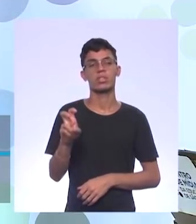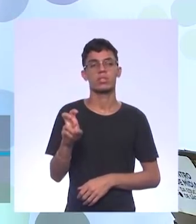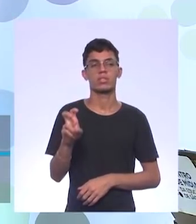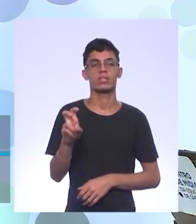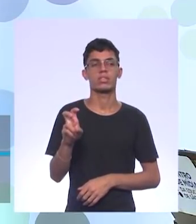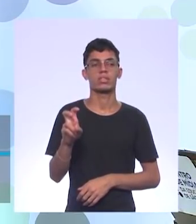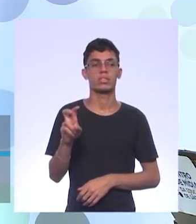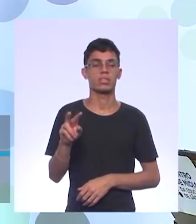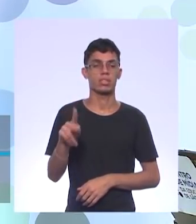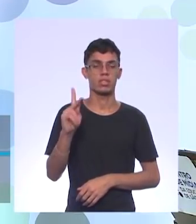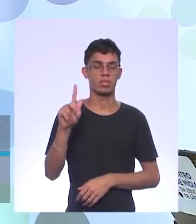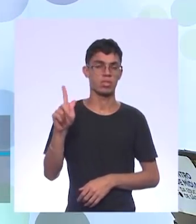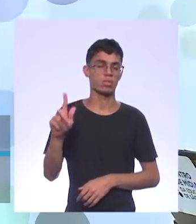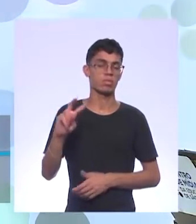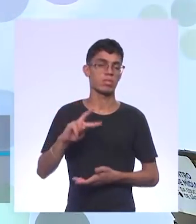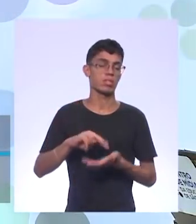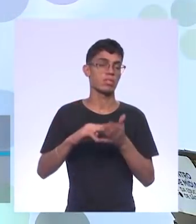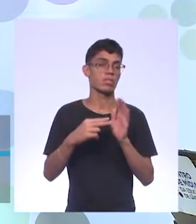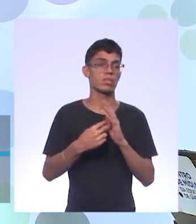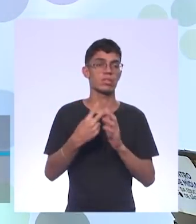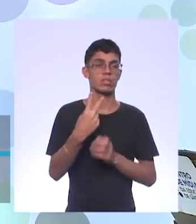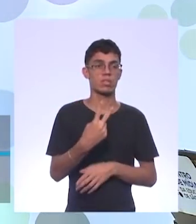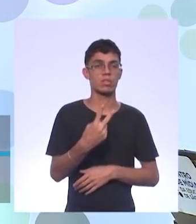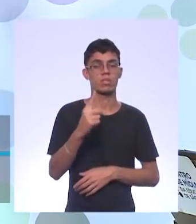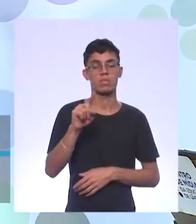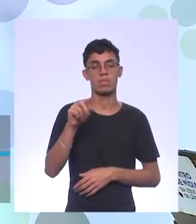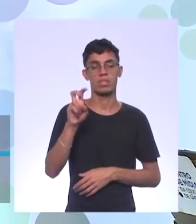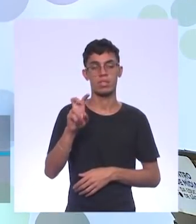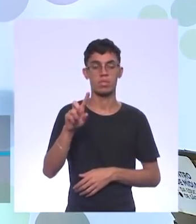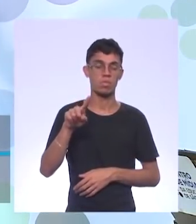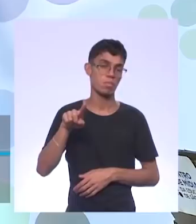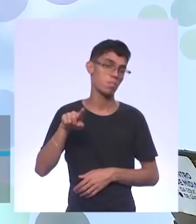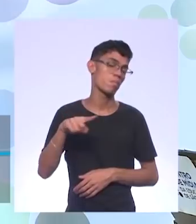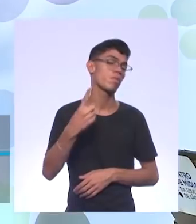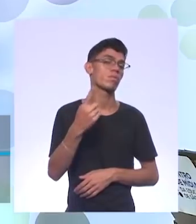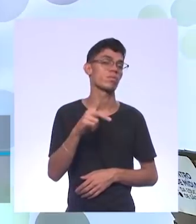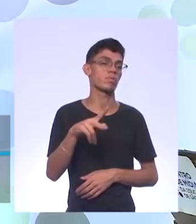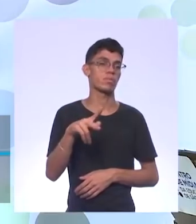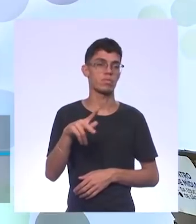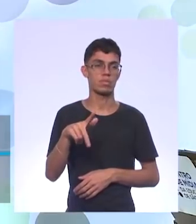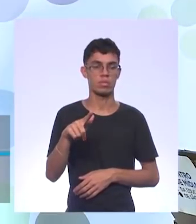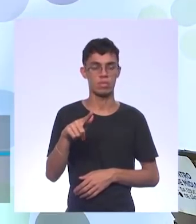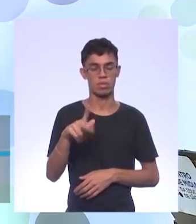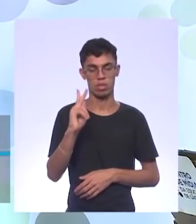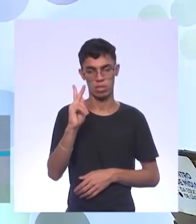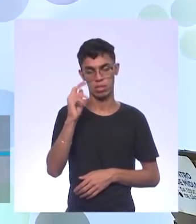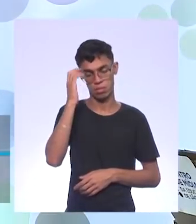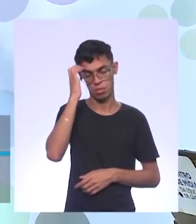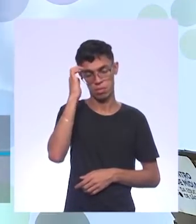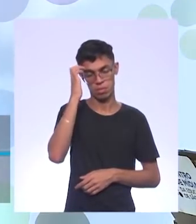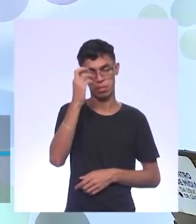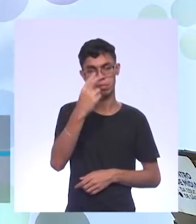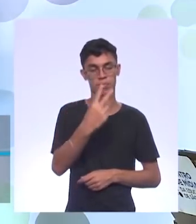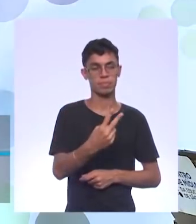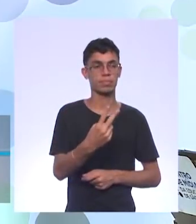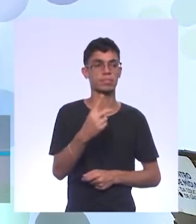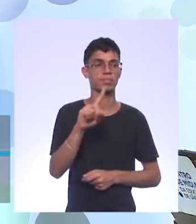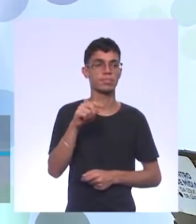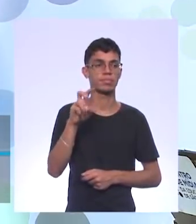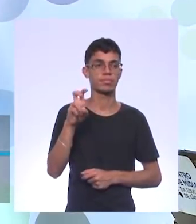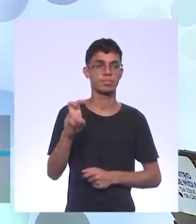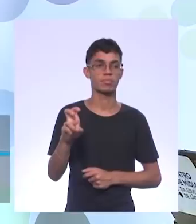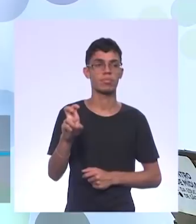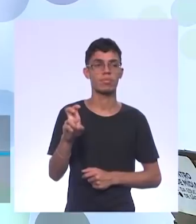mil gramas Tá certo então vamos lá vamos fazer essa continha eu quero e 2,5 kg 2 kg